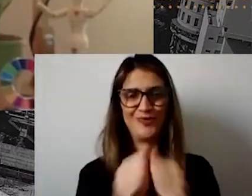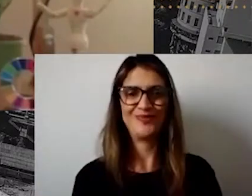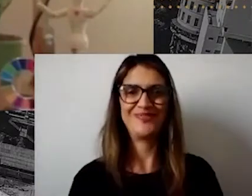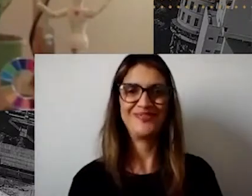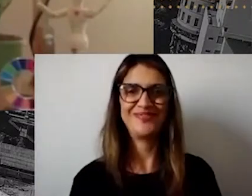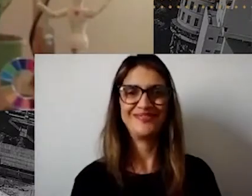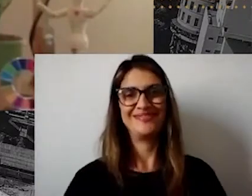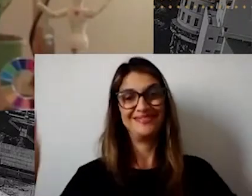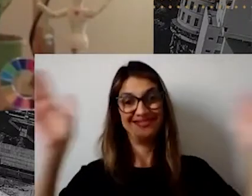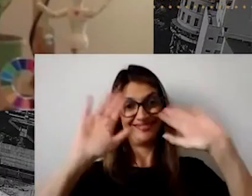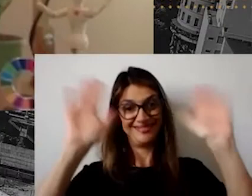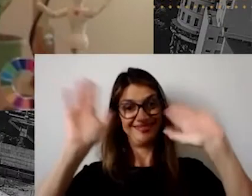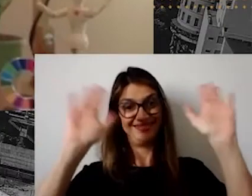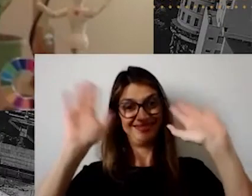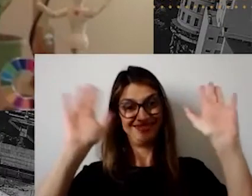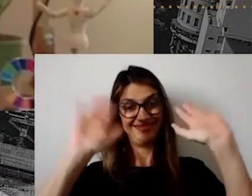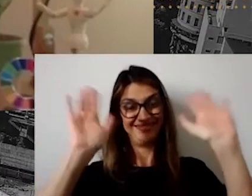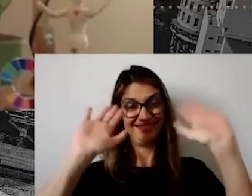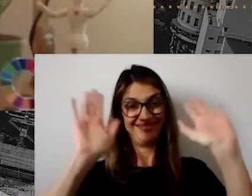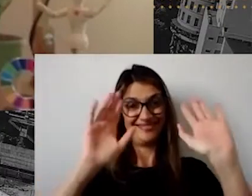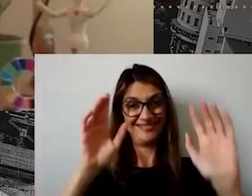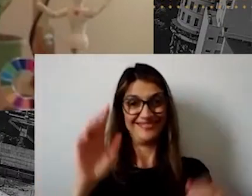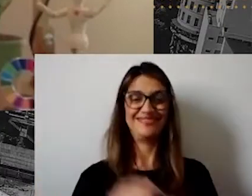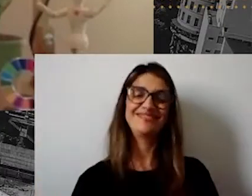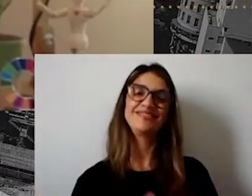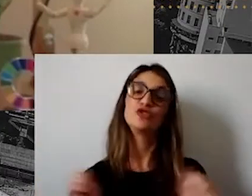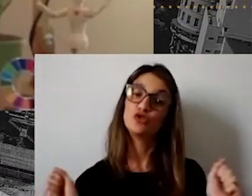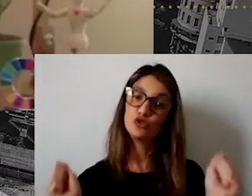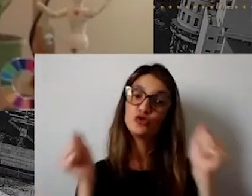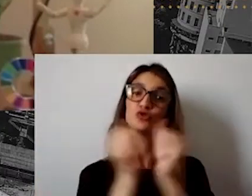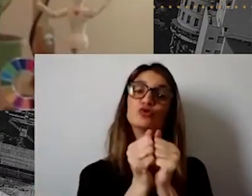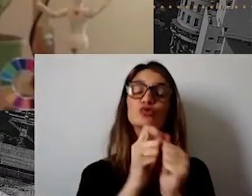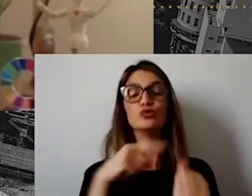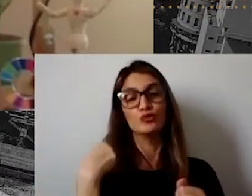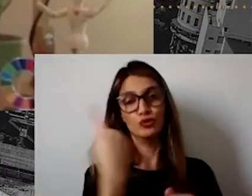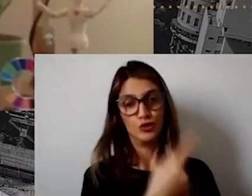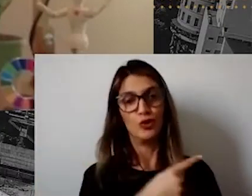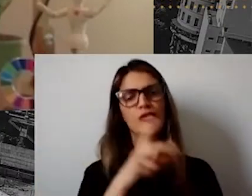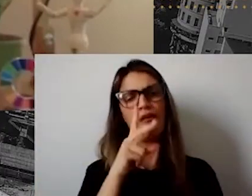Virada Sustentável! Juntos somos mais fortes